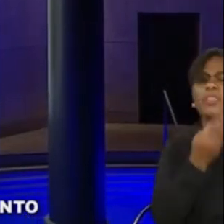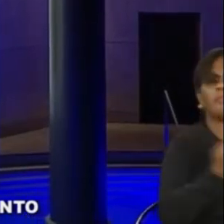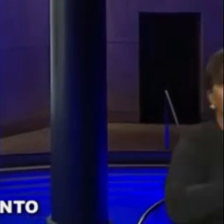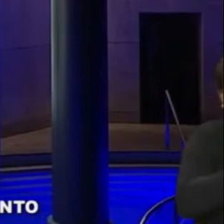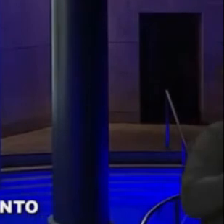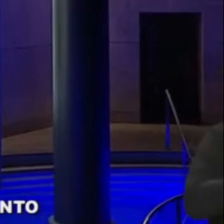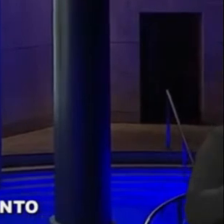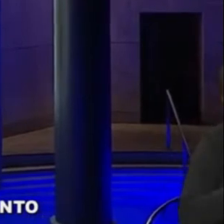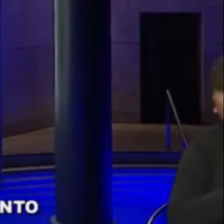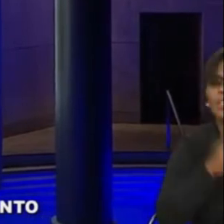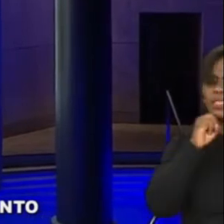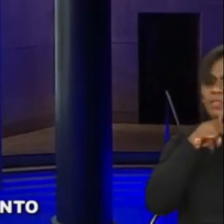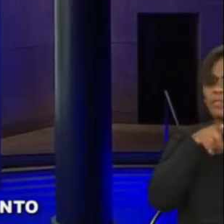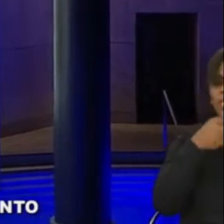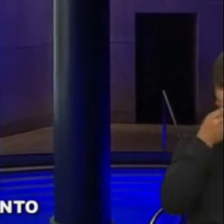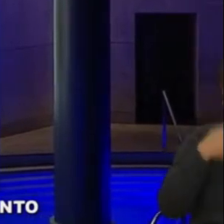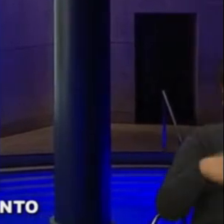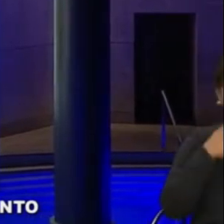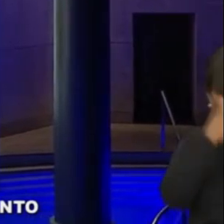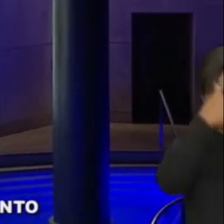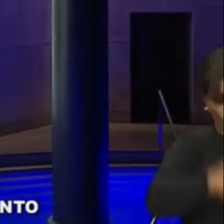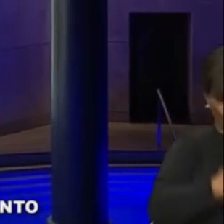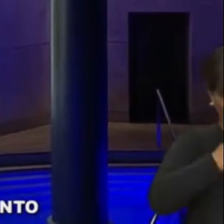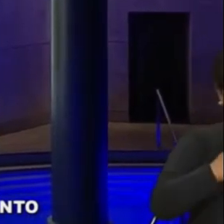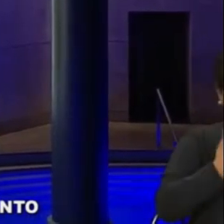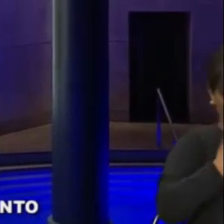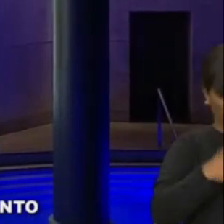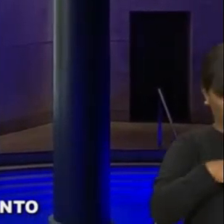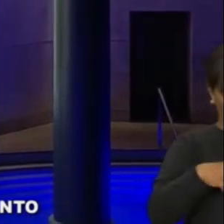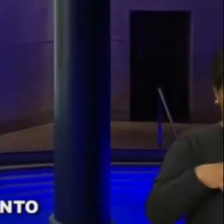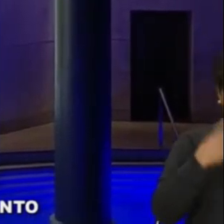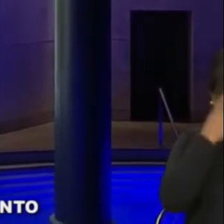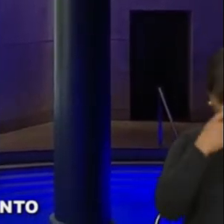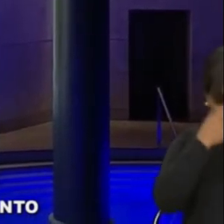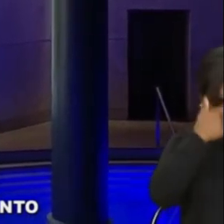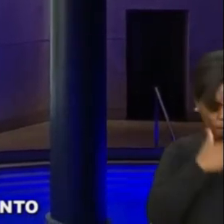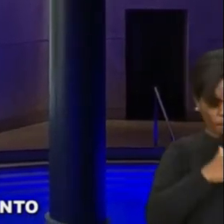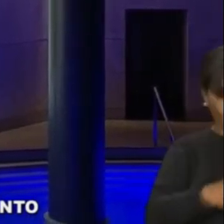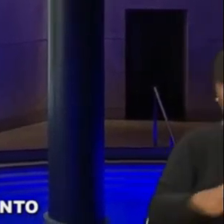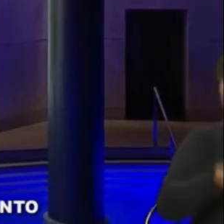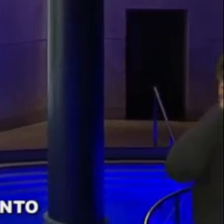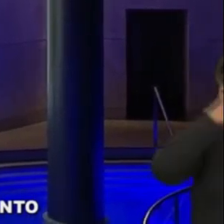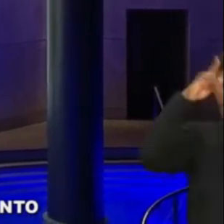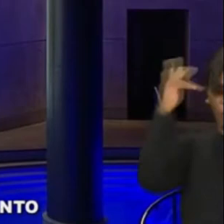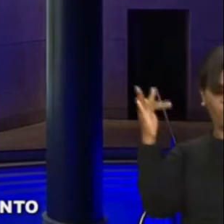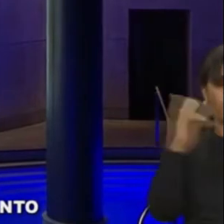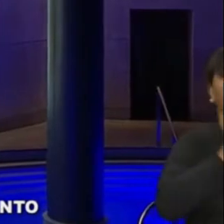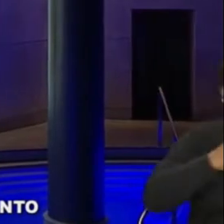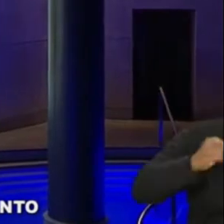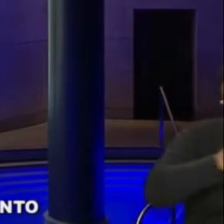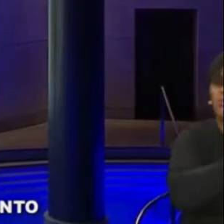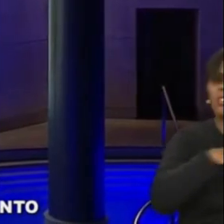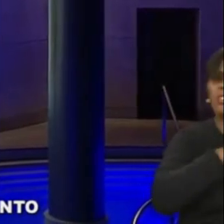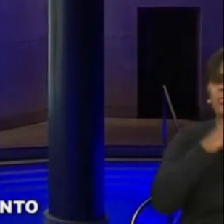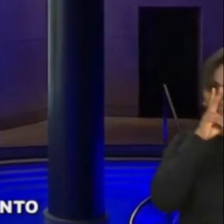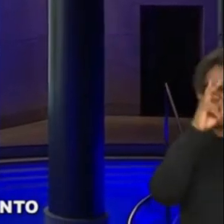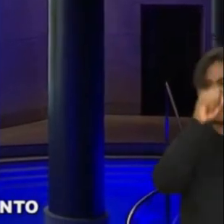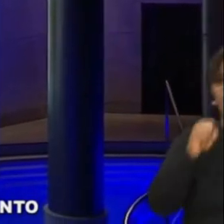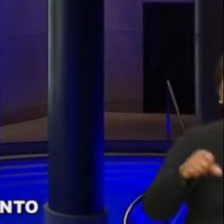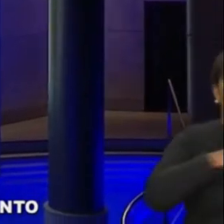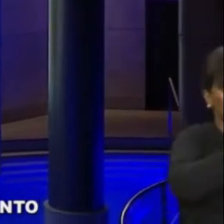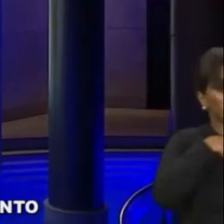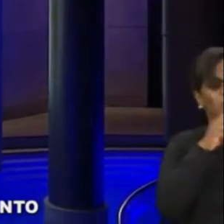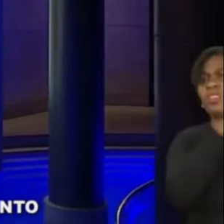meu amigo, se você se esvaziou, ele te enche, ele te fortalece, ele te renova, ele